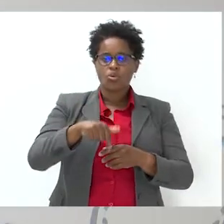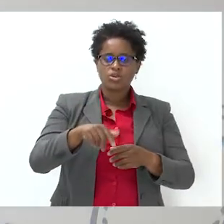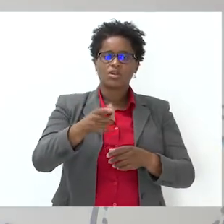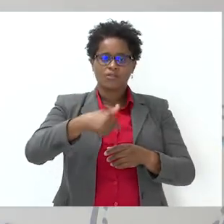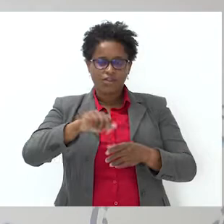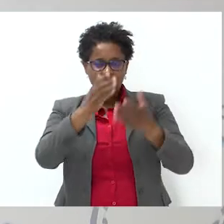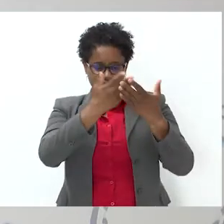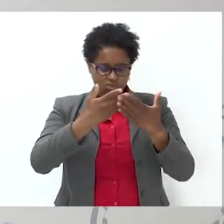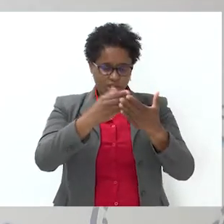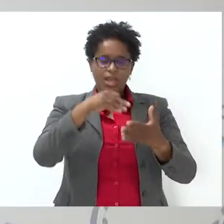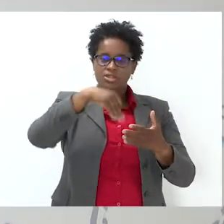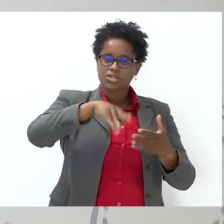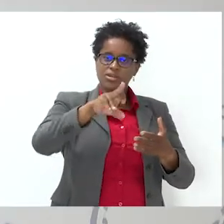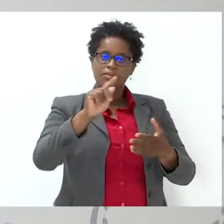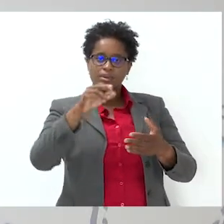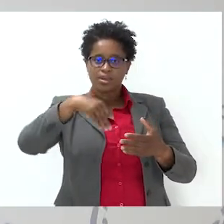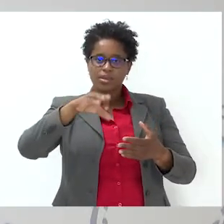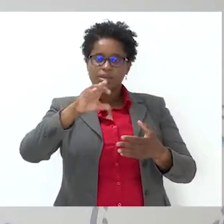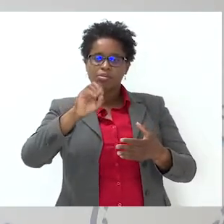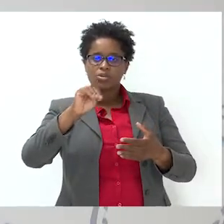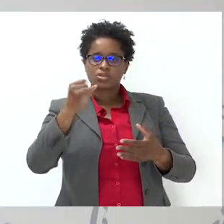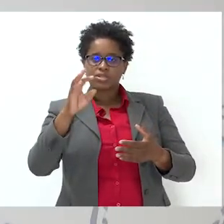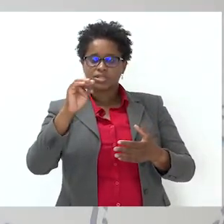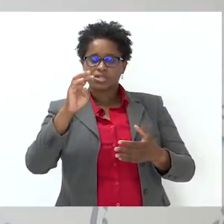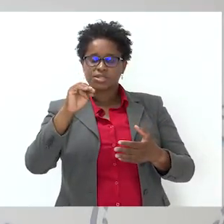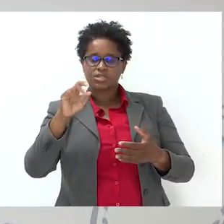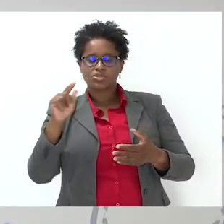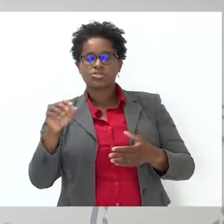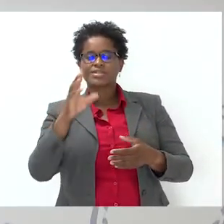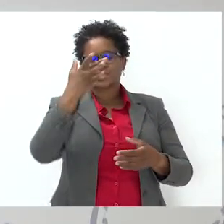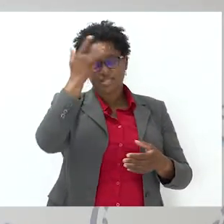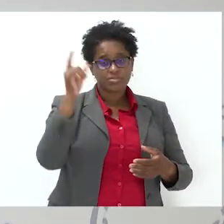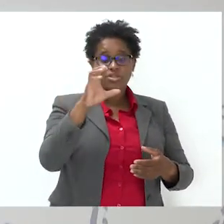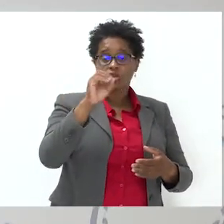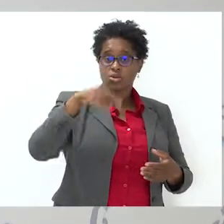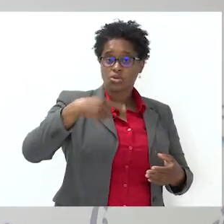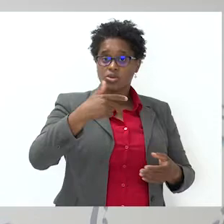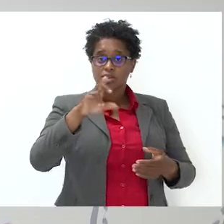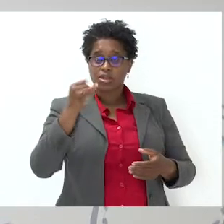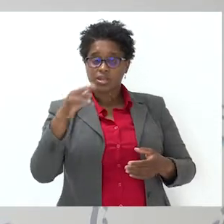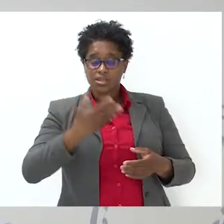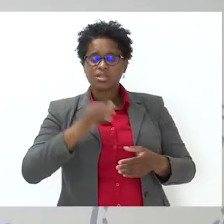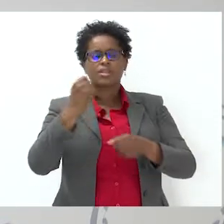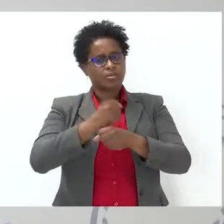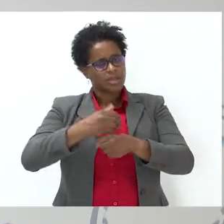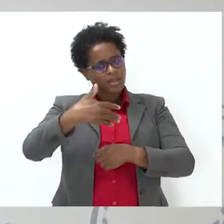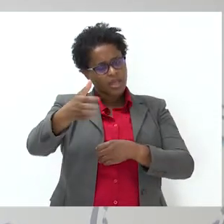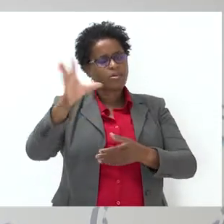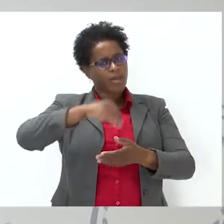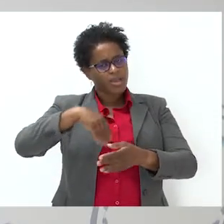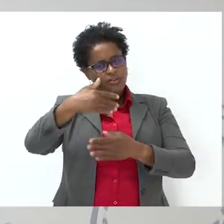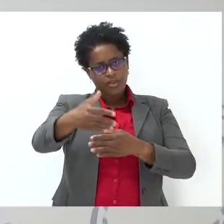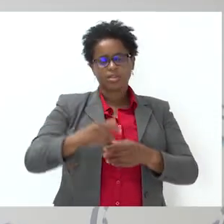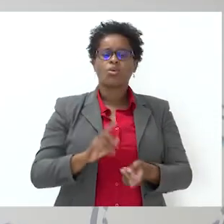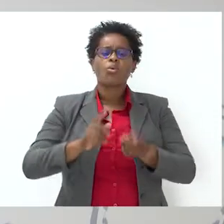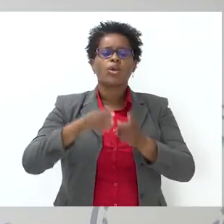hoje vamos estudar preposições simples e preposições contraídas que trabalharemos mais à frente.